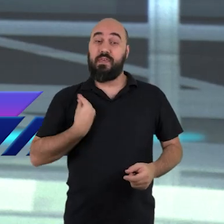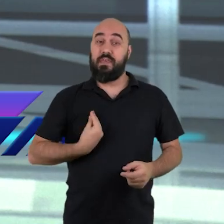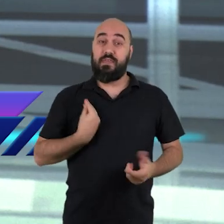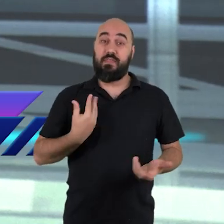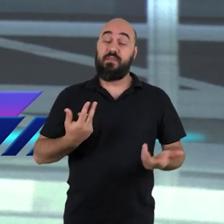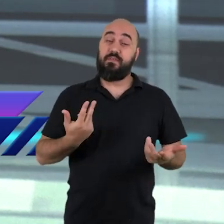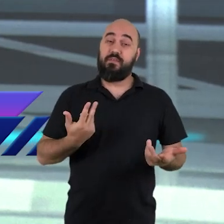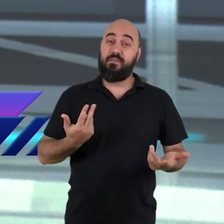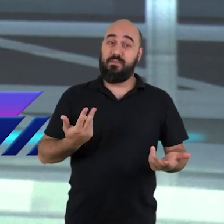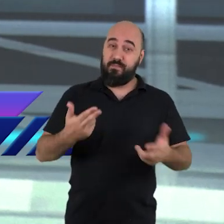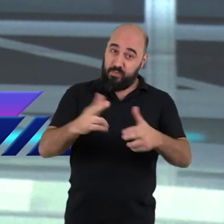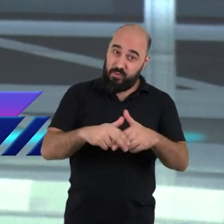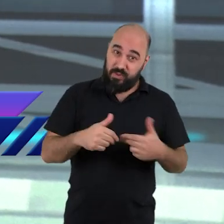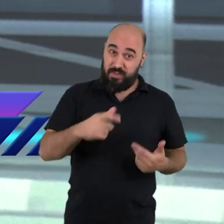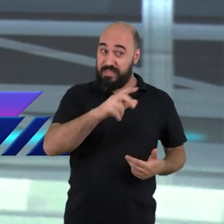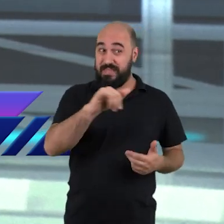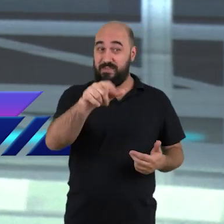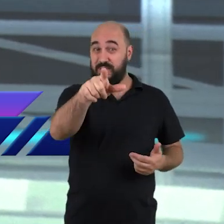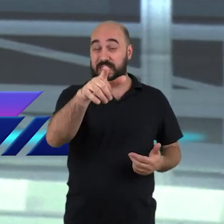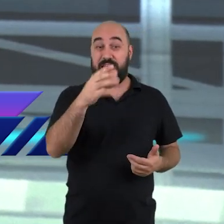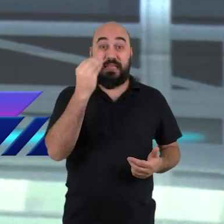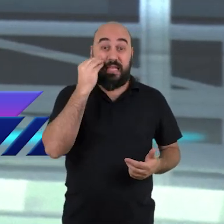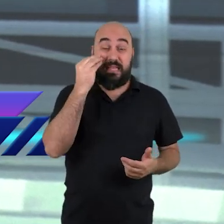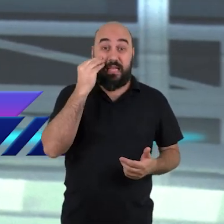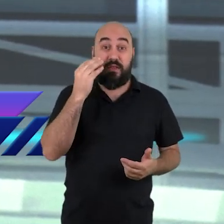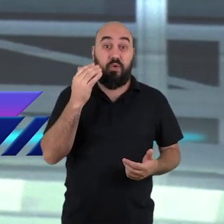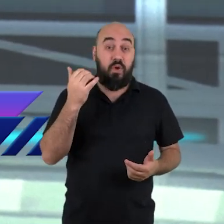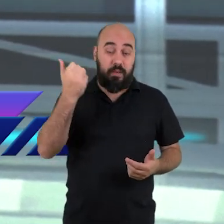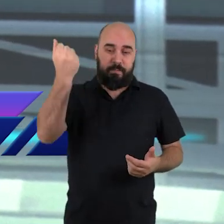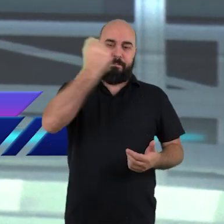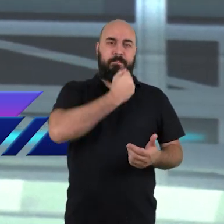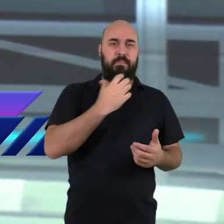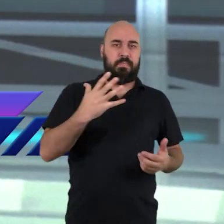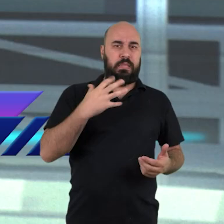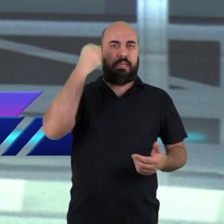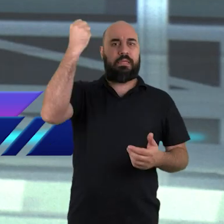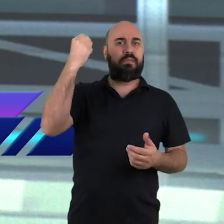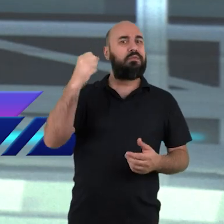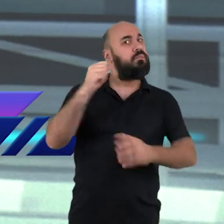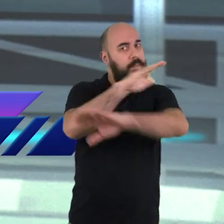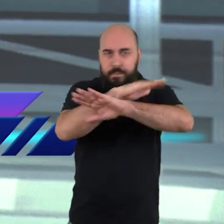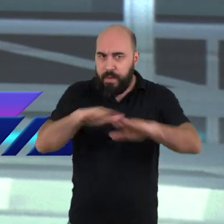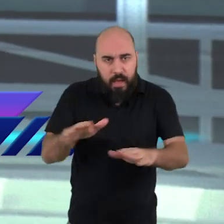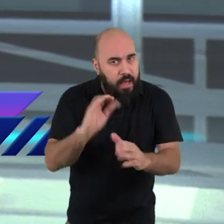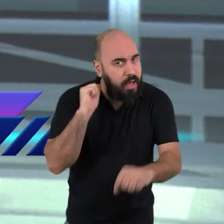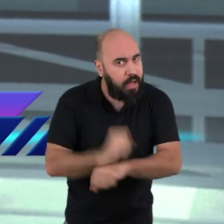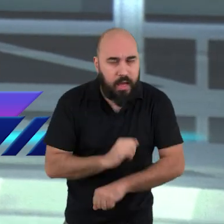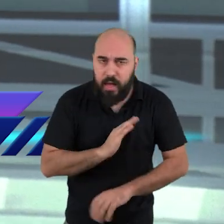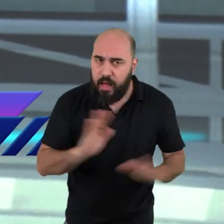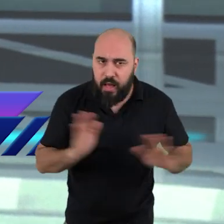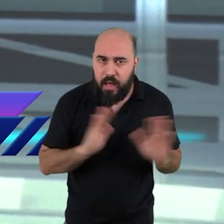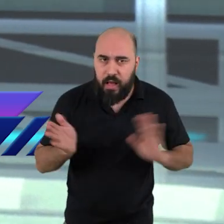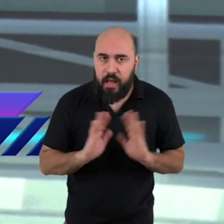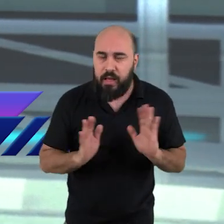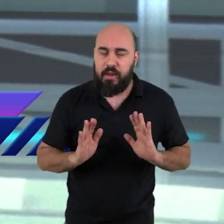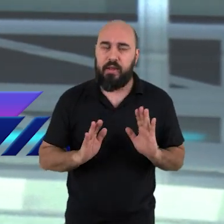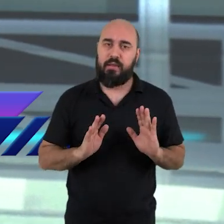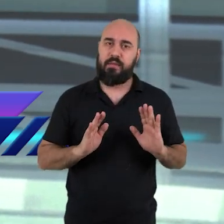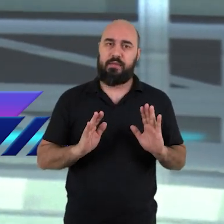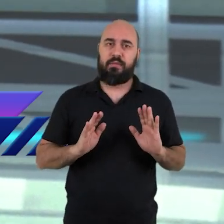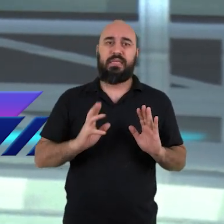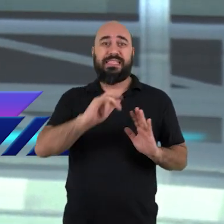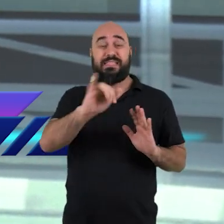vida. Portanto, se você está pensando em fazer alguma coisa errada, pare agora. Se você está